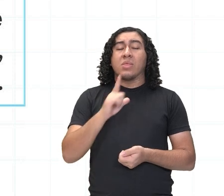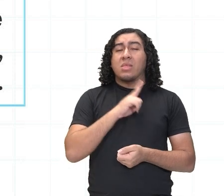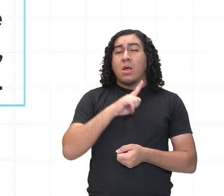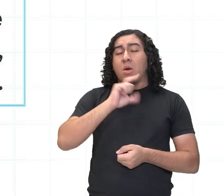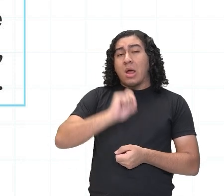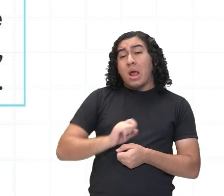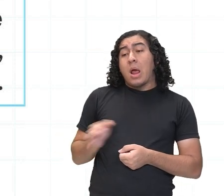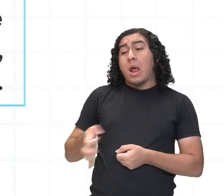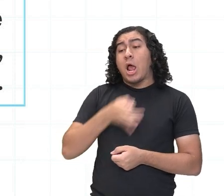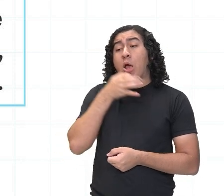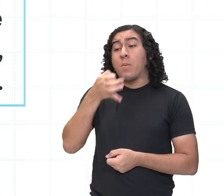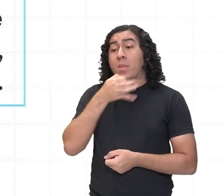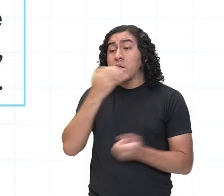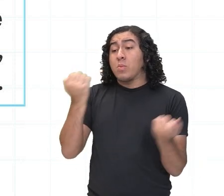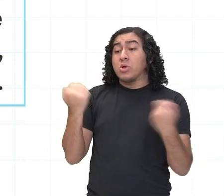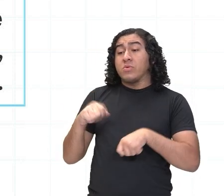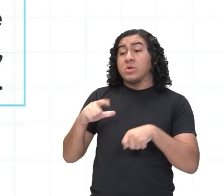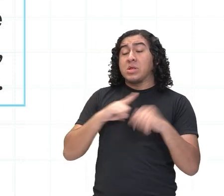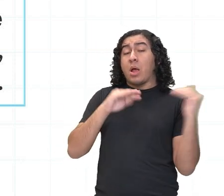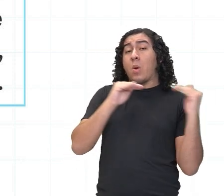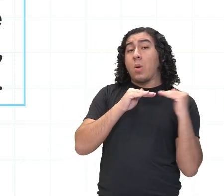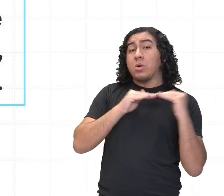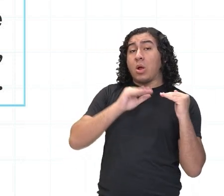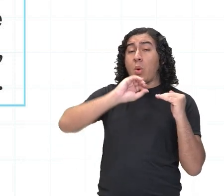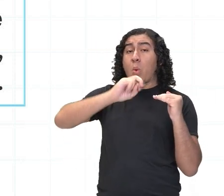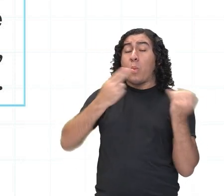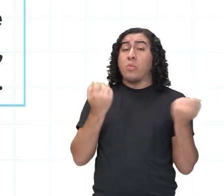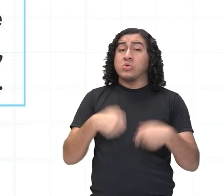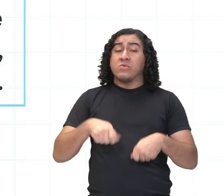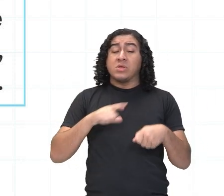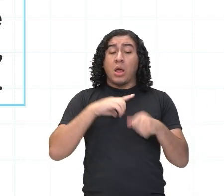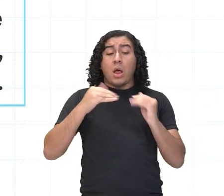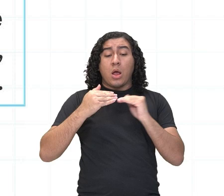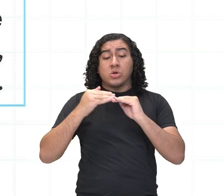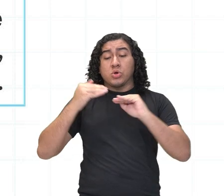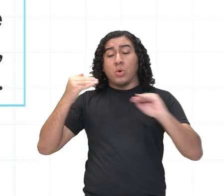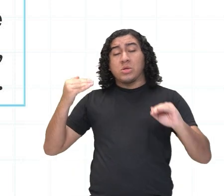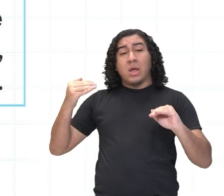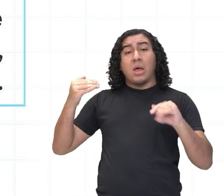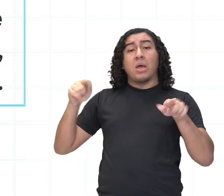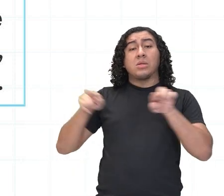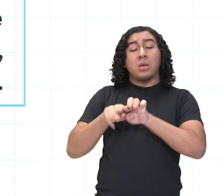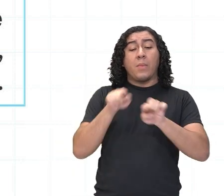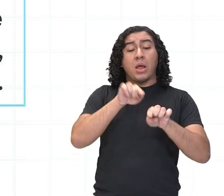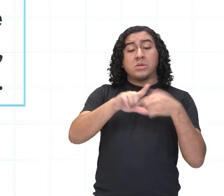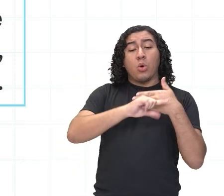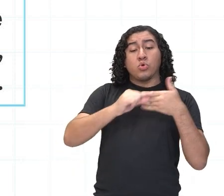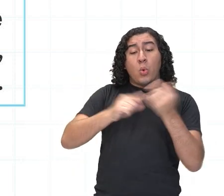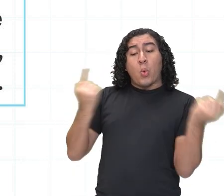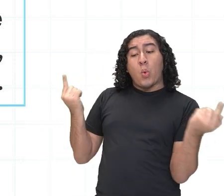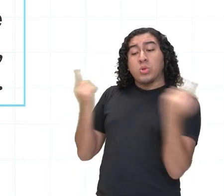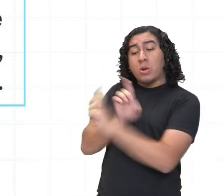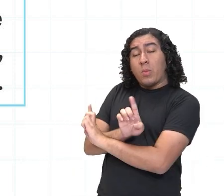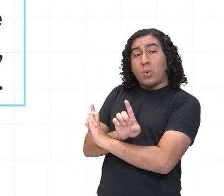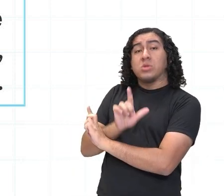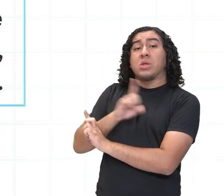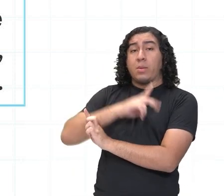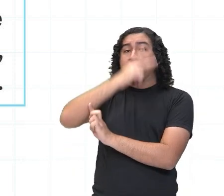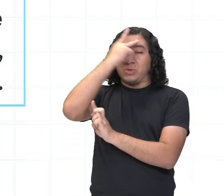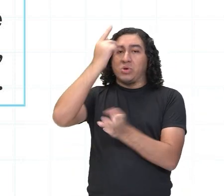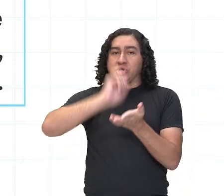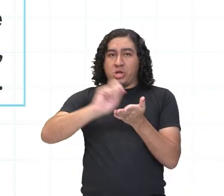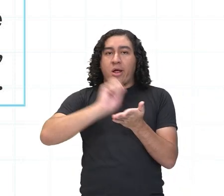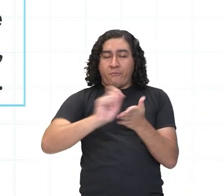sabe, até ele traz algo que seja contrário para depois ele contrapor, né? Quem escreve o texto faz isso,